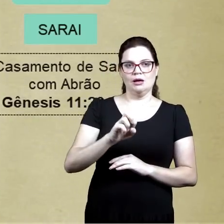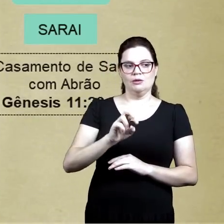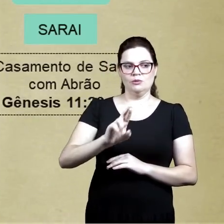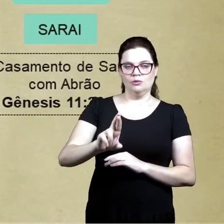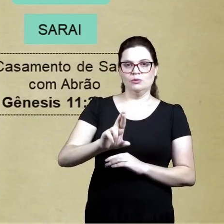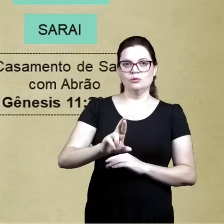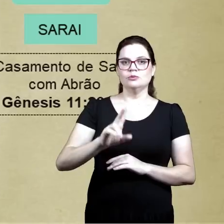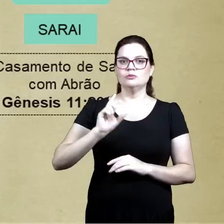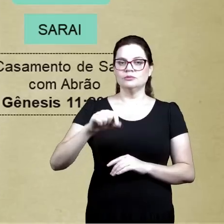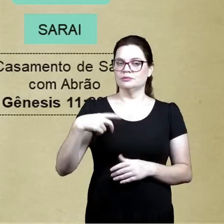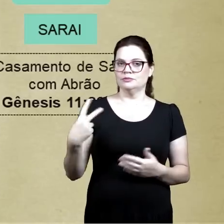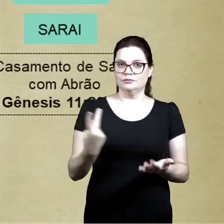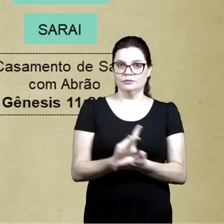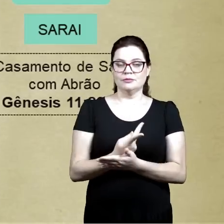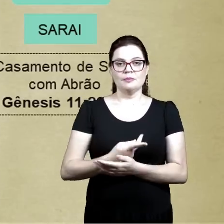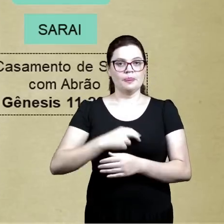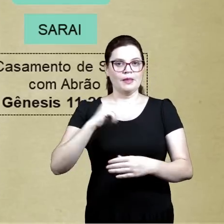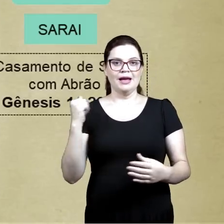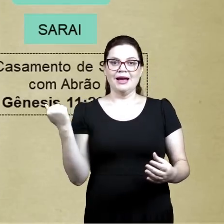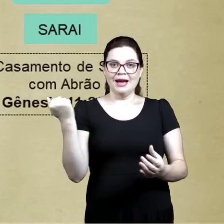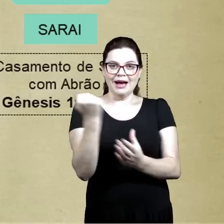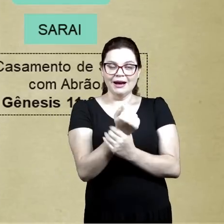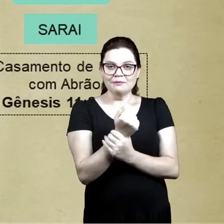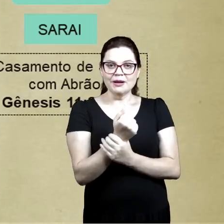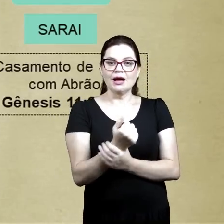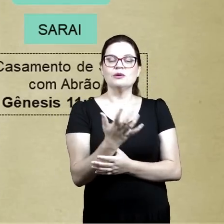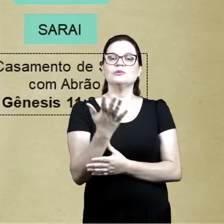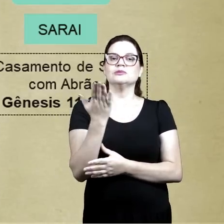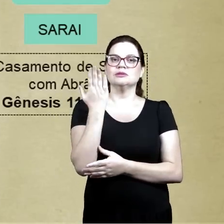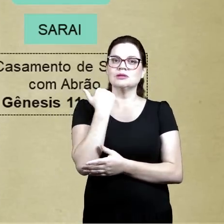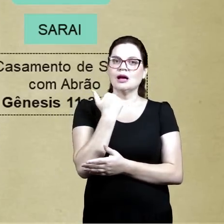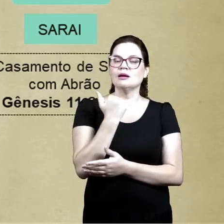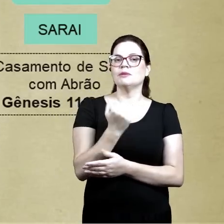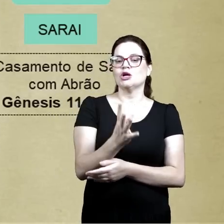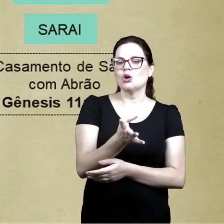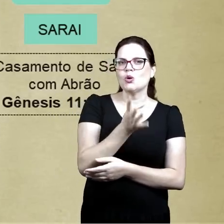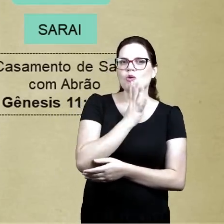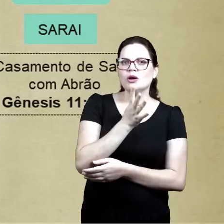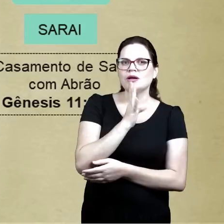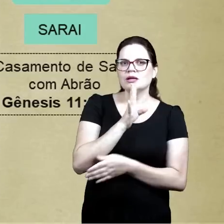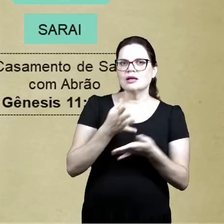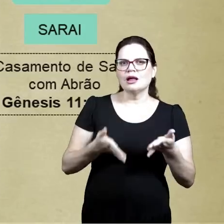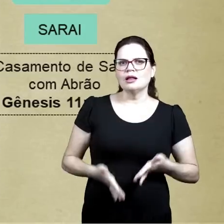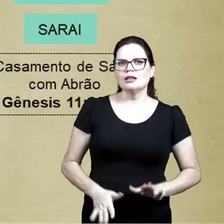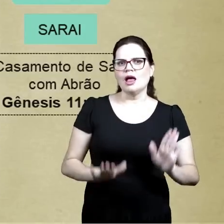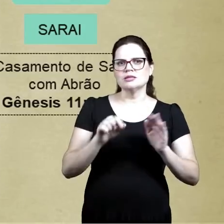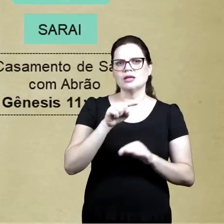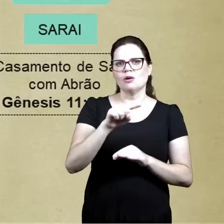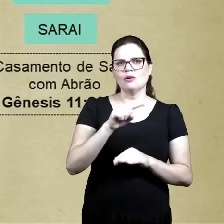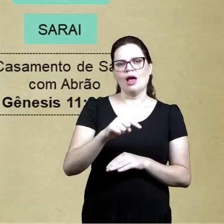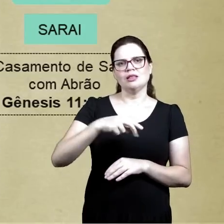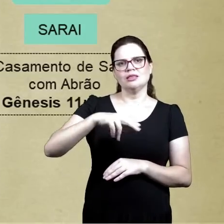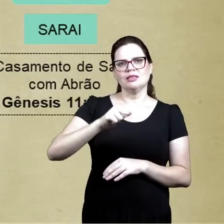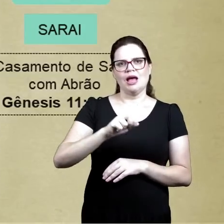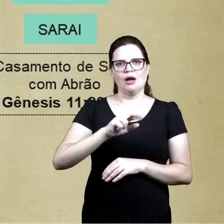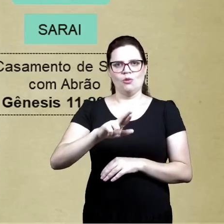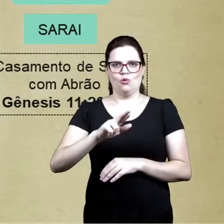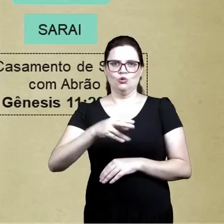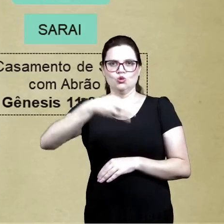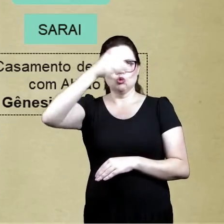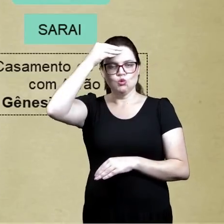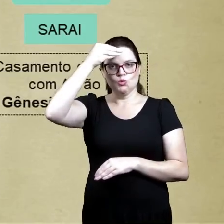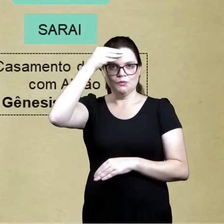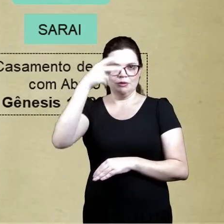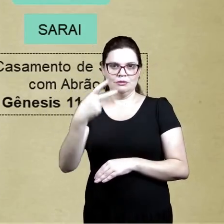quando Abraão toma conhecimento dos filhos que haviam nascido a Naor, né? Eu chamo